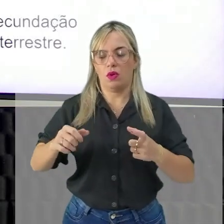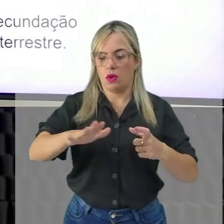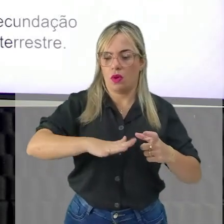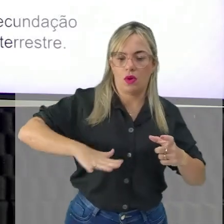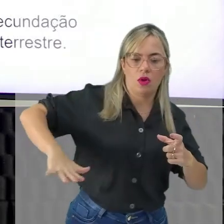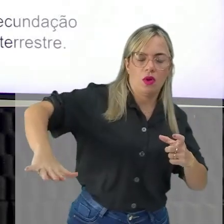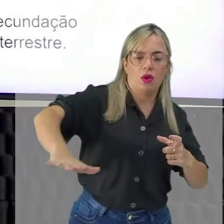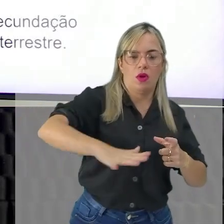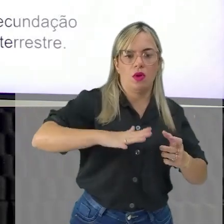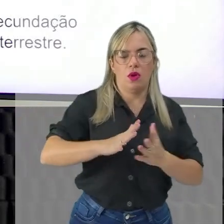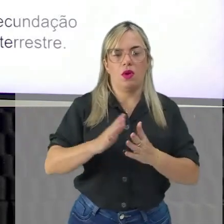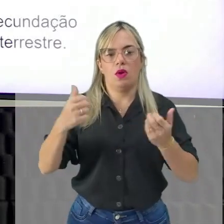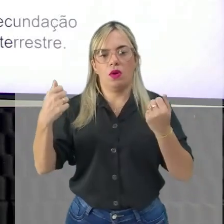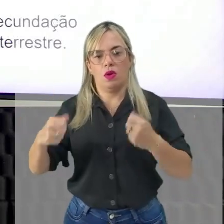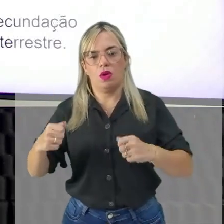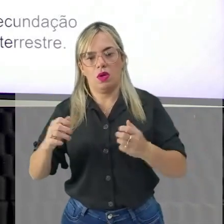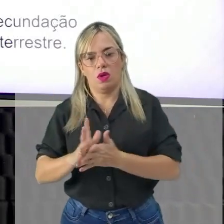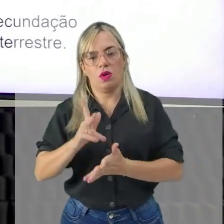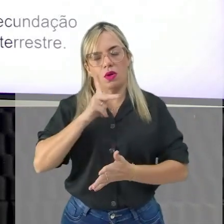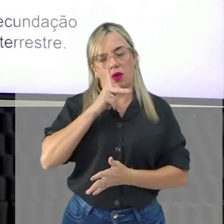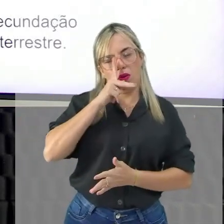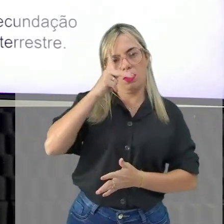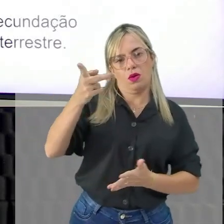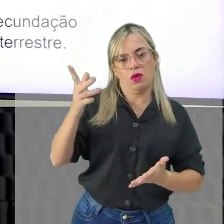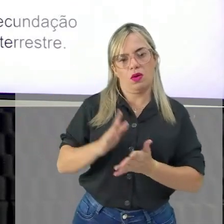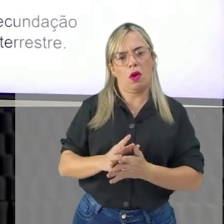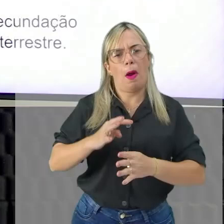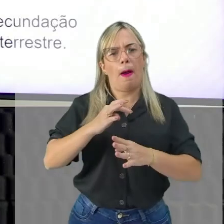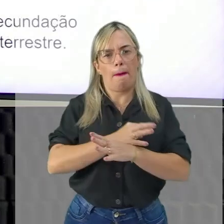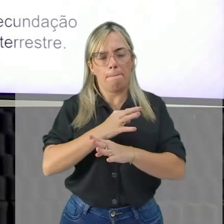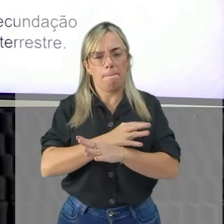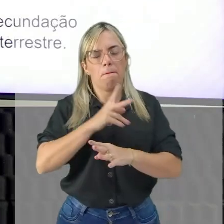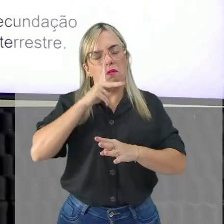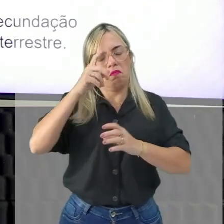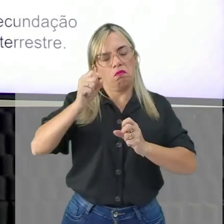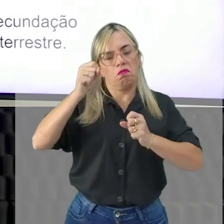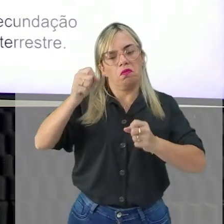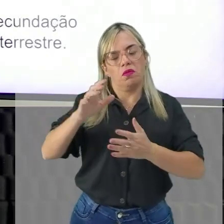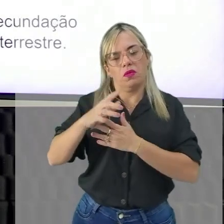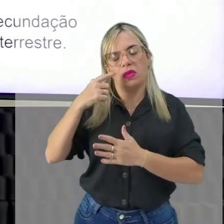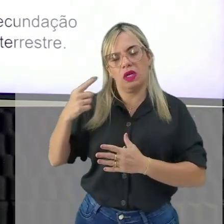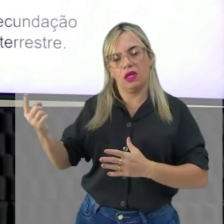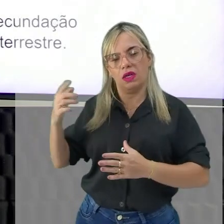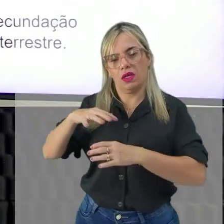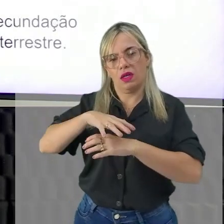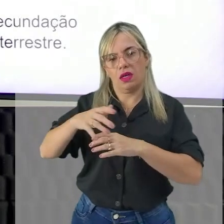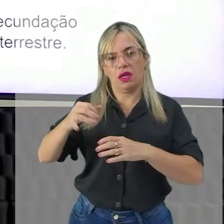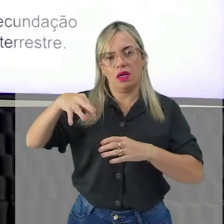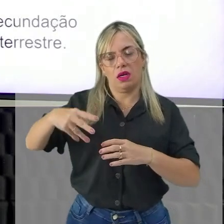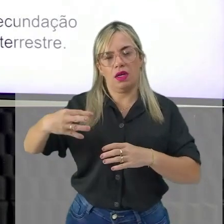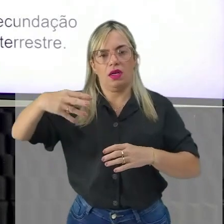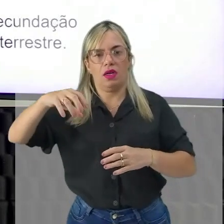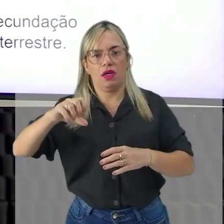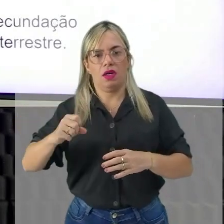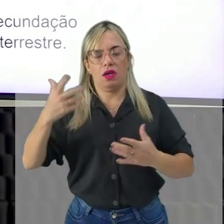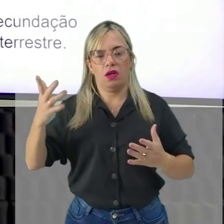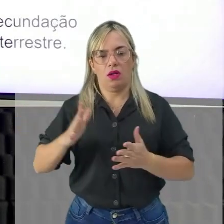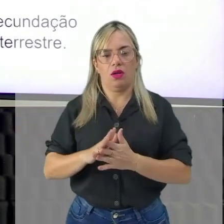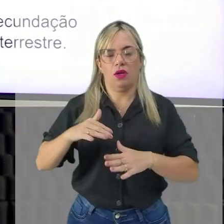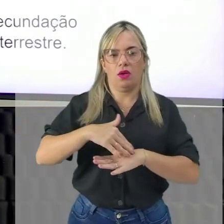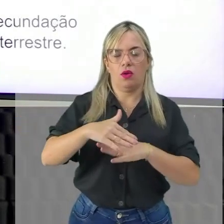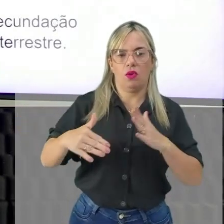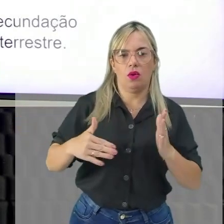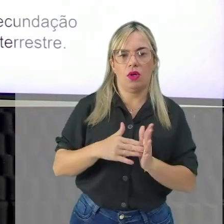que ele precisa resistir, né, ao que está nesse ambiente, né? Então, as intempéries, né, a tudo,